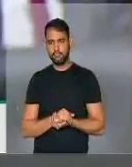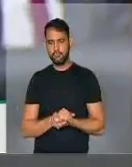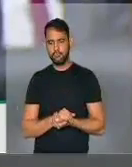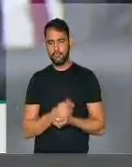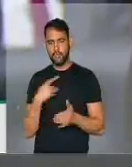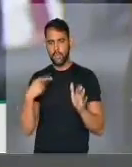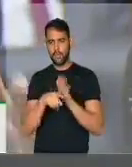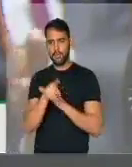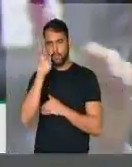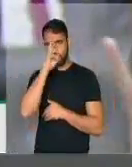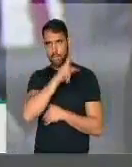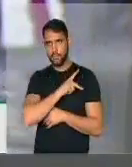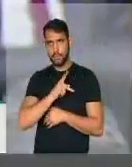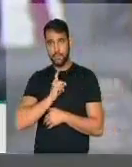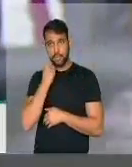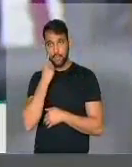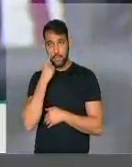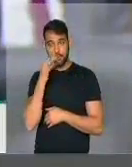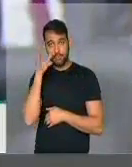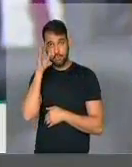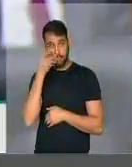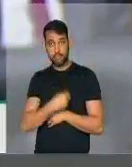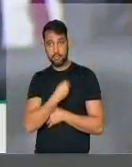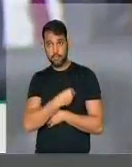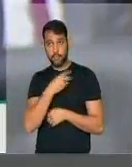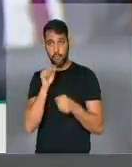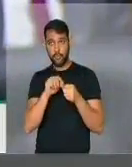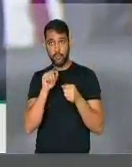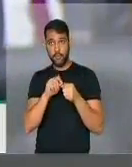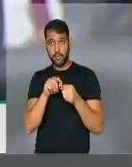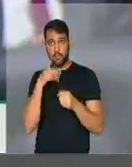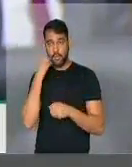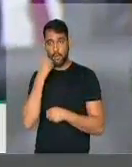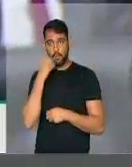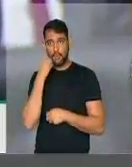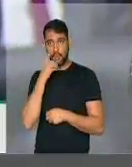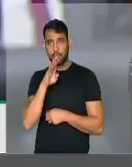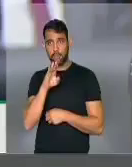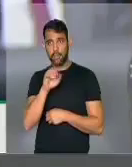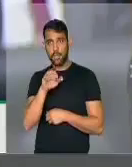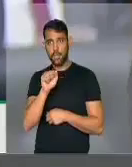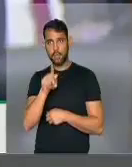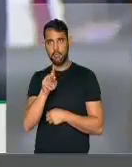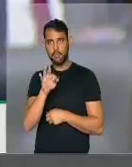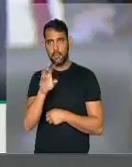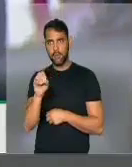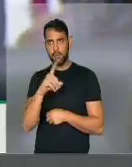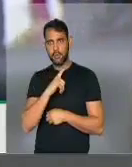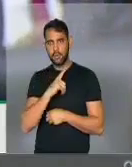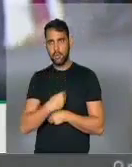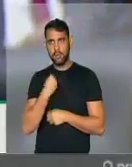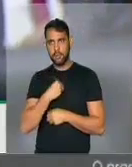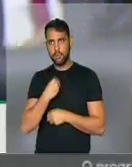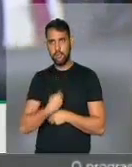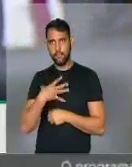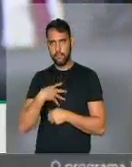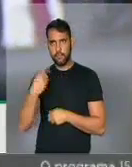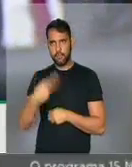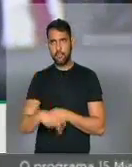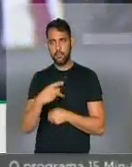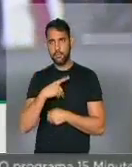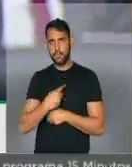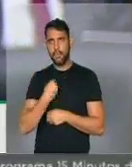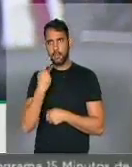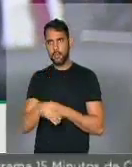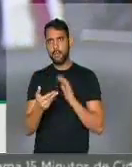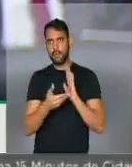A questão de ordem, presidente, veja como são as curiosidades. Foi feita pelo deputado Bilac Pinto, que tem descendentes hoje no mandato